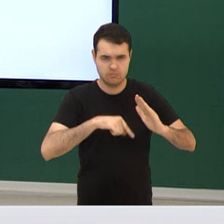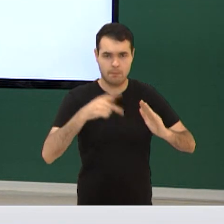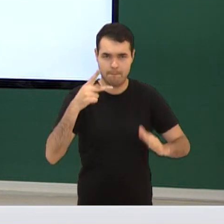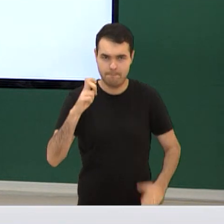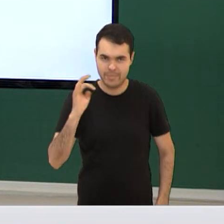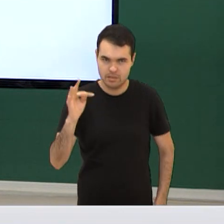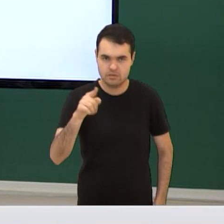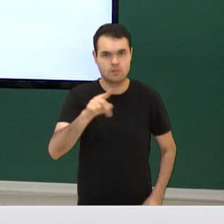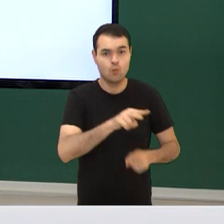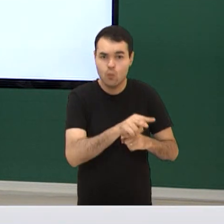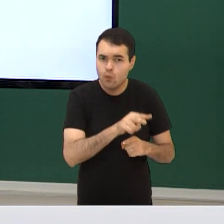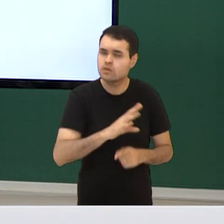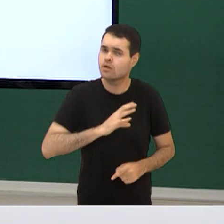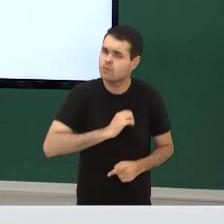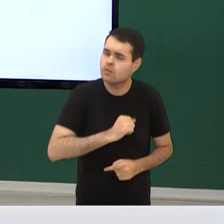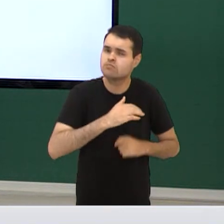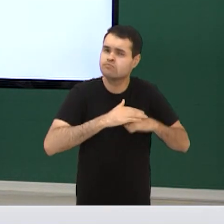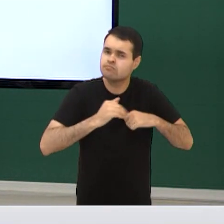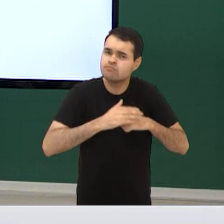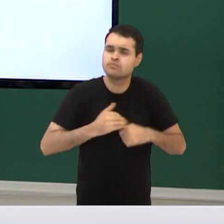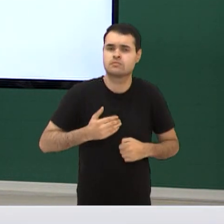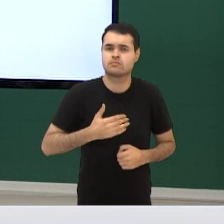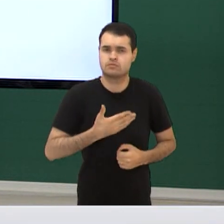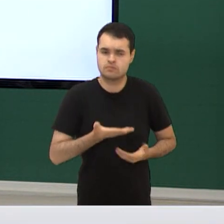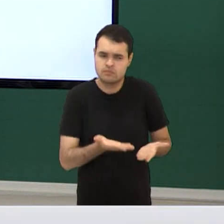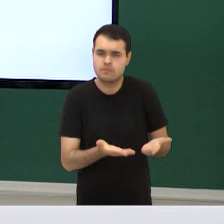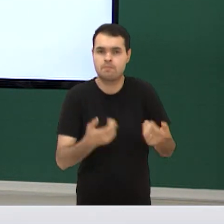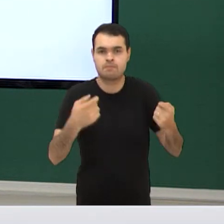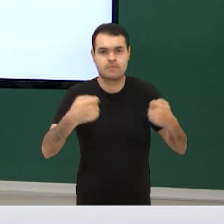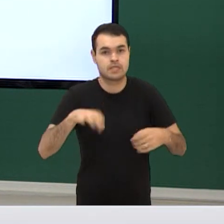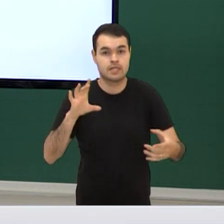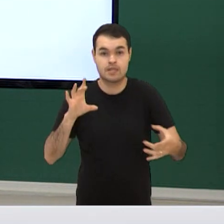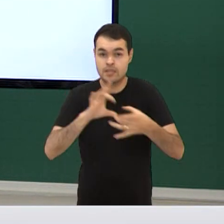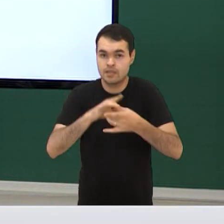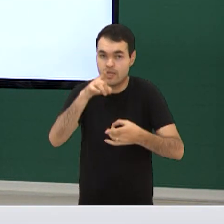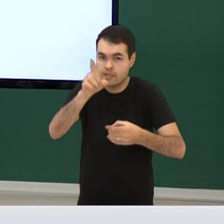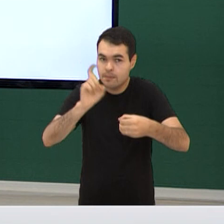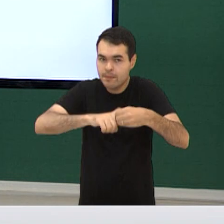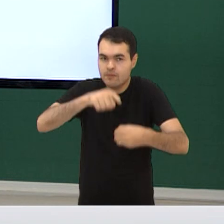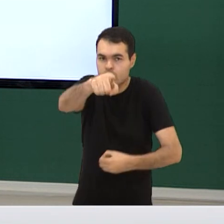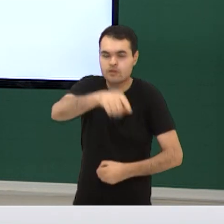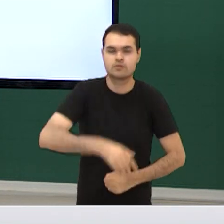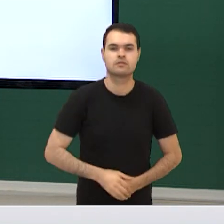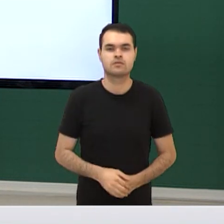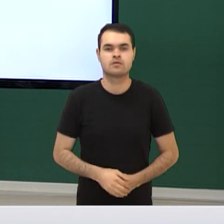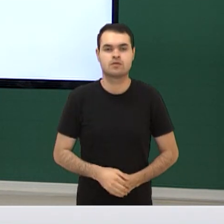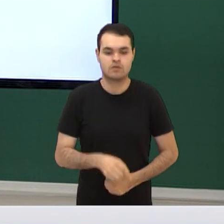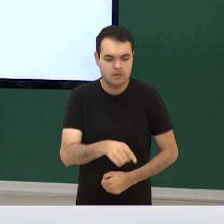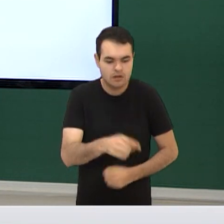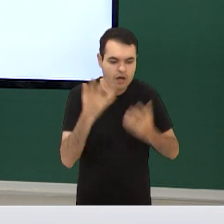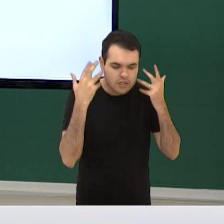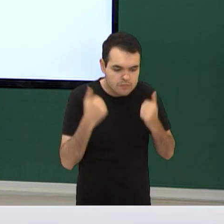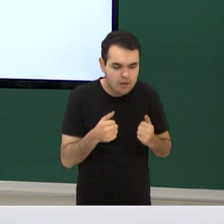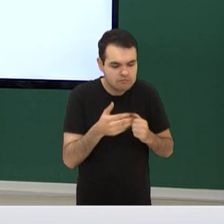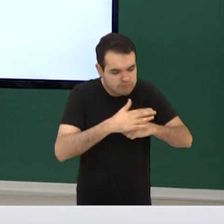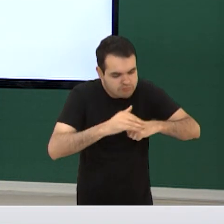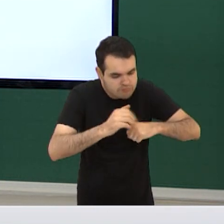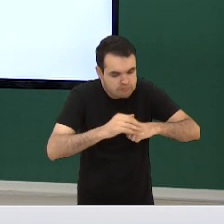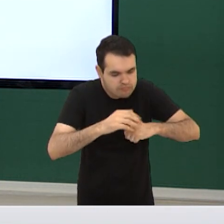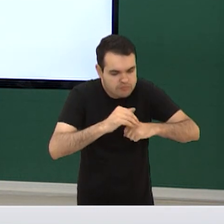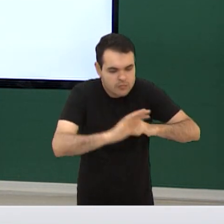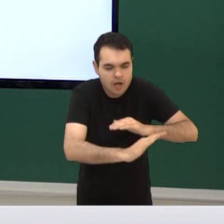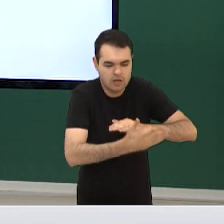cães. Então, olha aqui, ó, só multiplicar, ó, 1,5 por 4 dá 6 quilos para gatos. E para os cães,